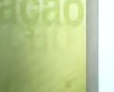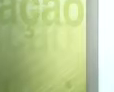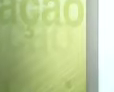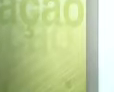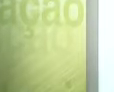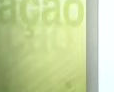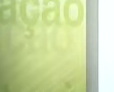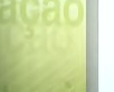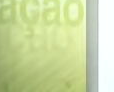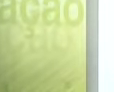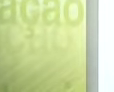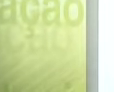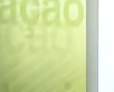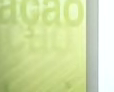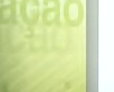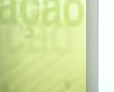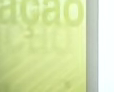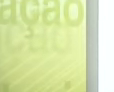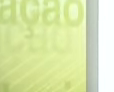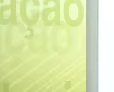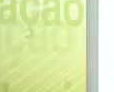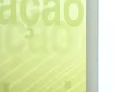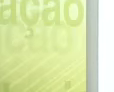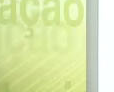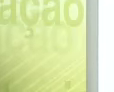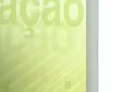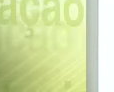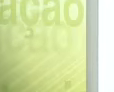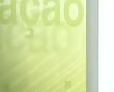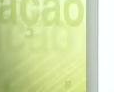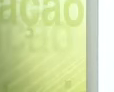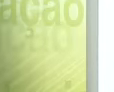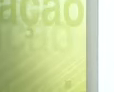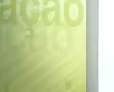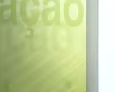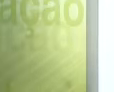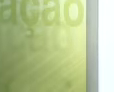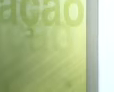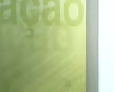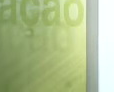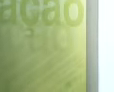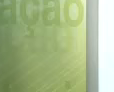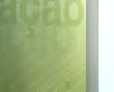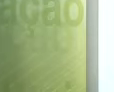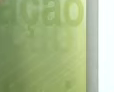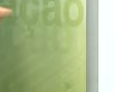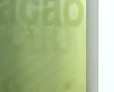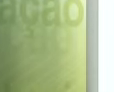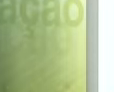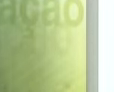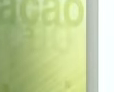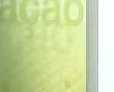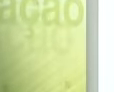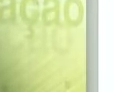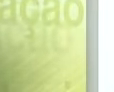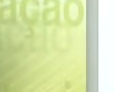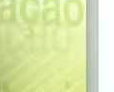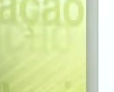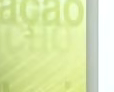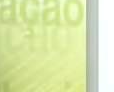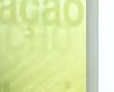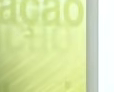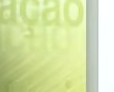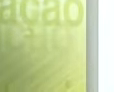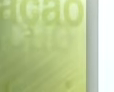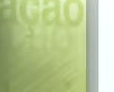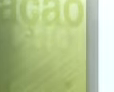documento, eu preciso pegar o elemento pelo ID. Então, a resposta correta para essa questão é